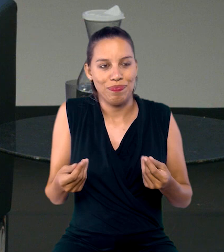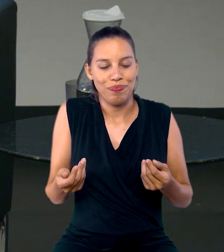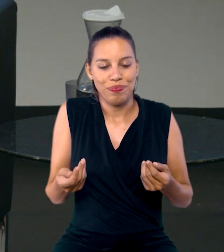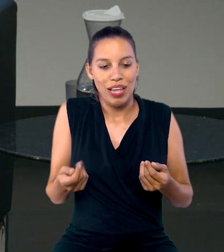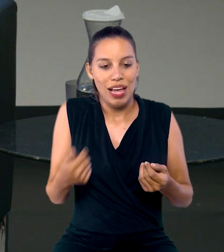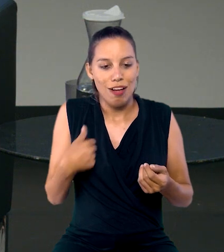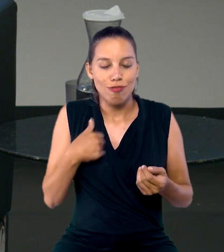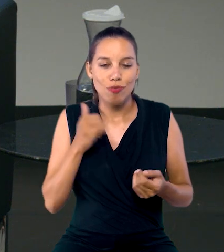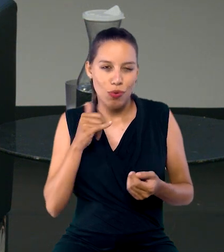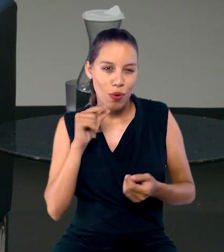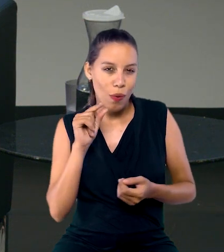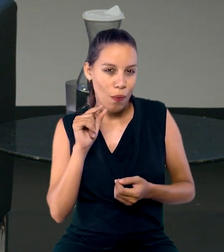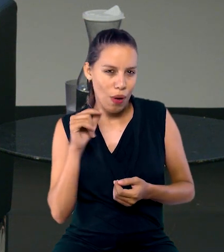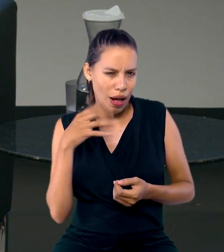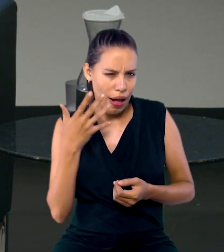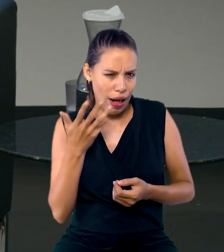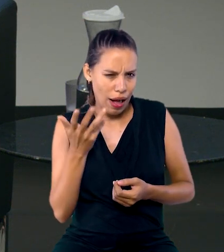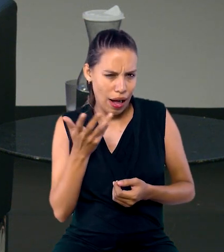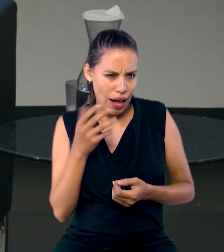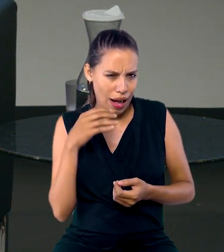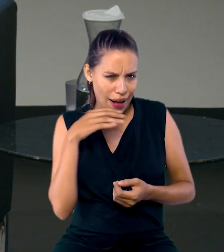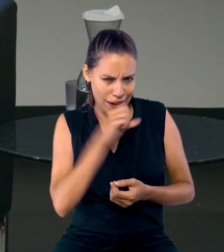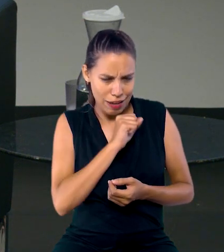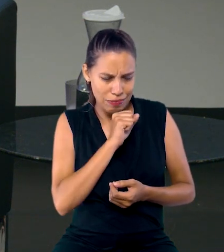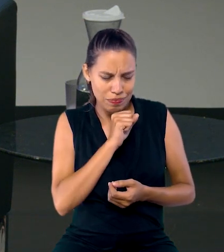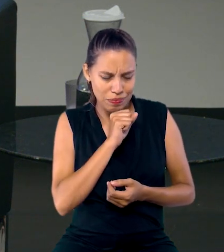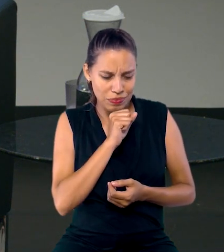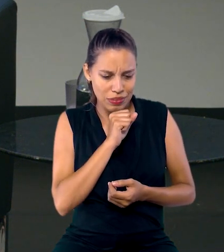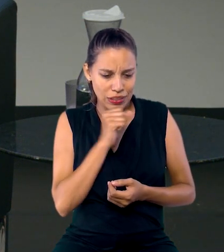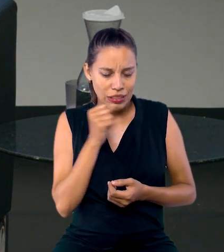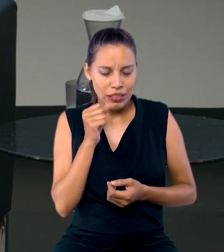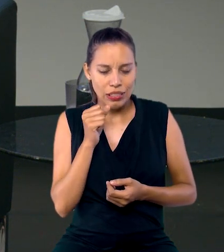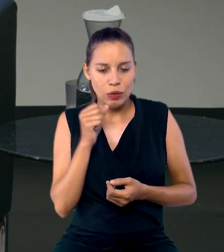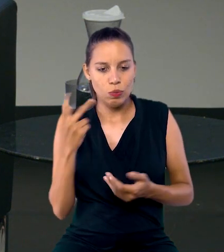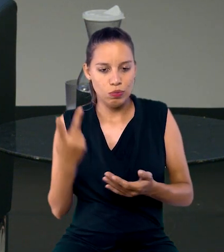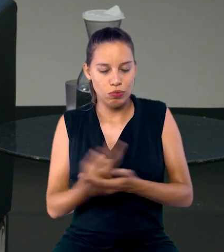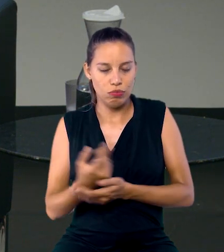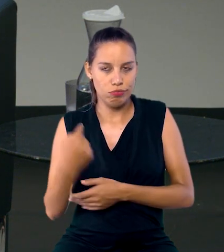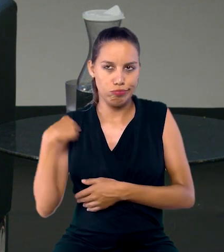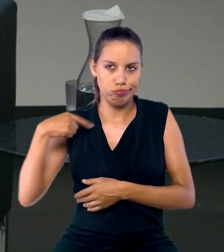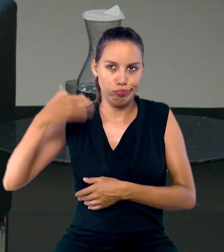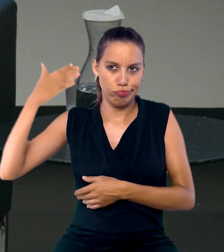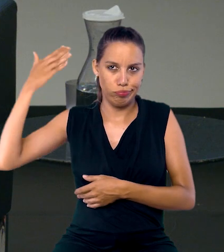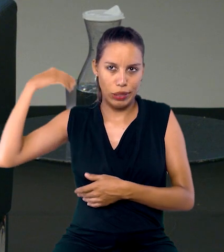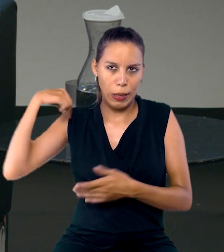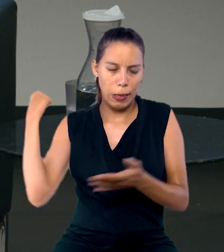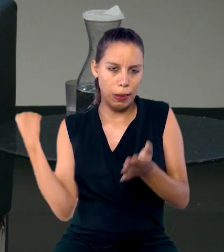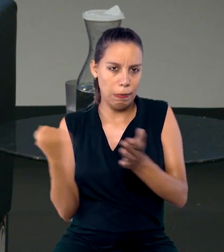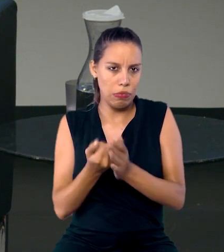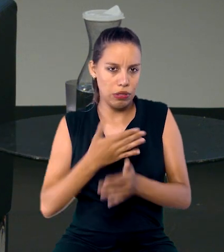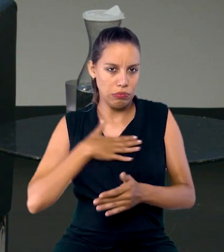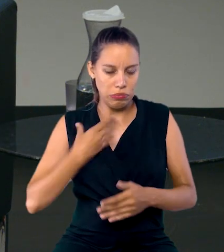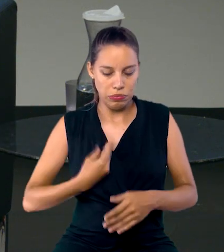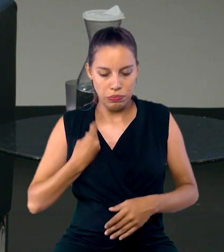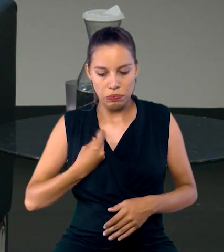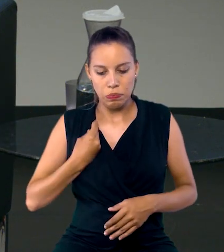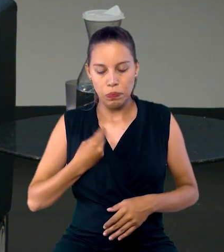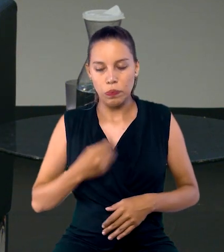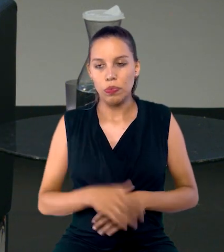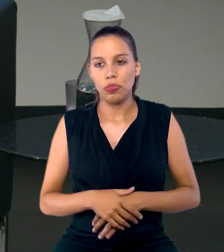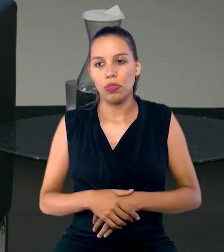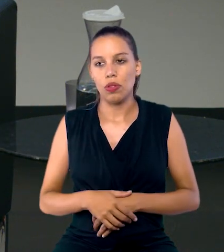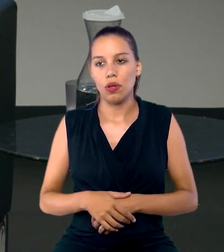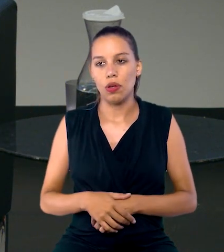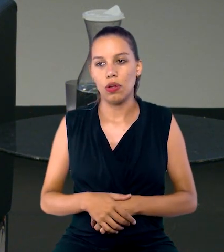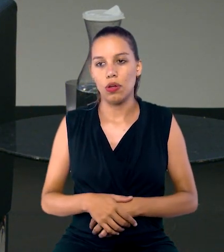eu vou contar rapidinho, para mim, algo muito marcante nos últimos anos. Uma das coisas que eu entendi, né, eu